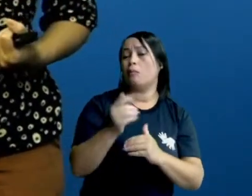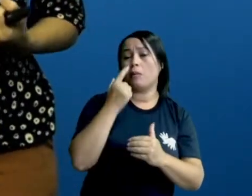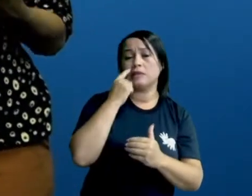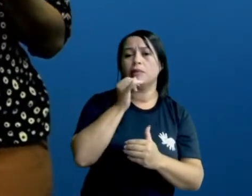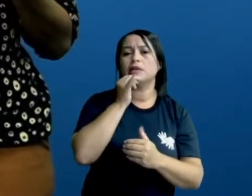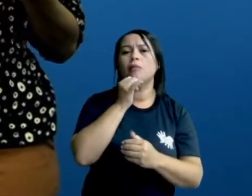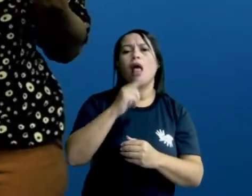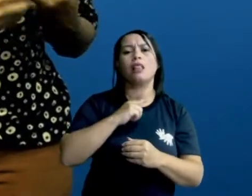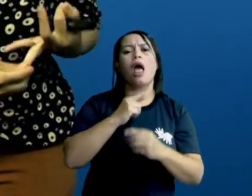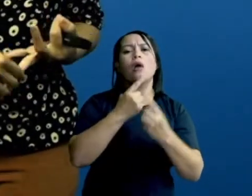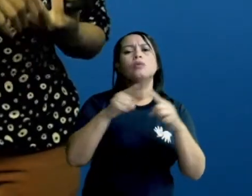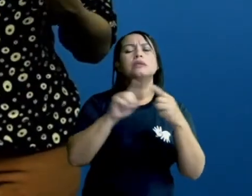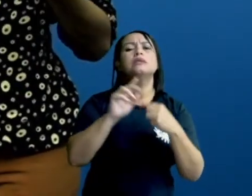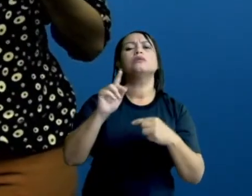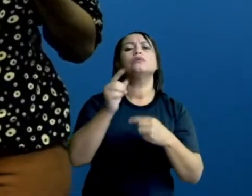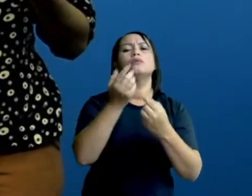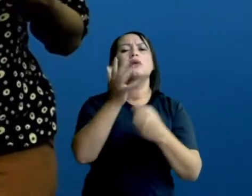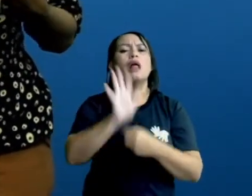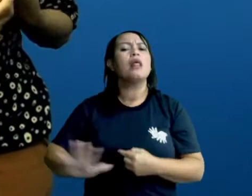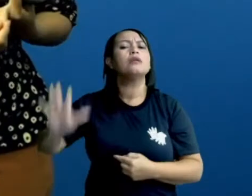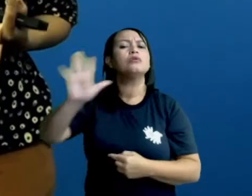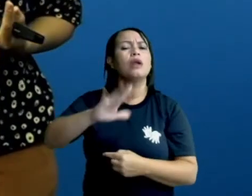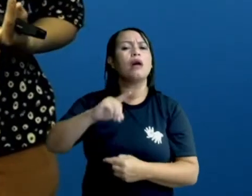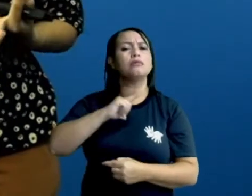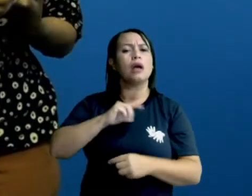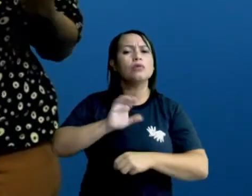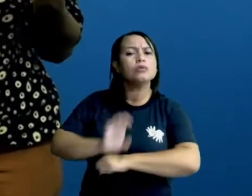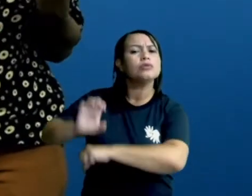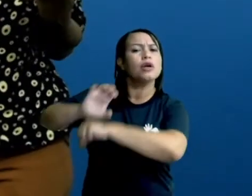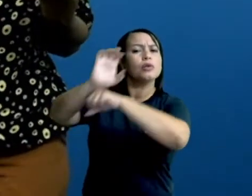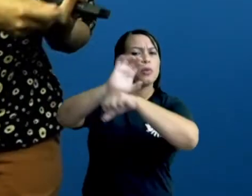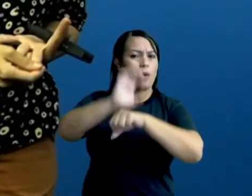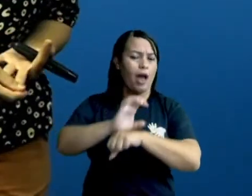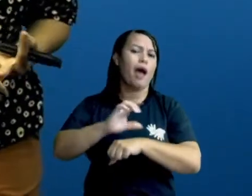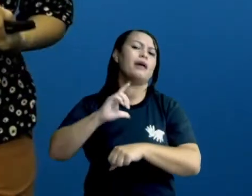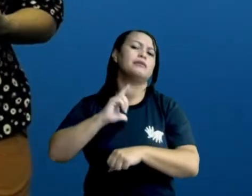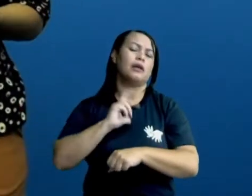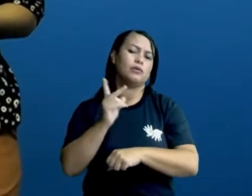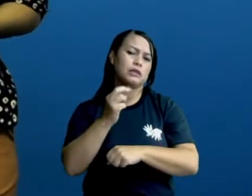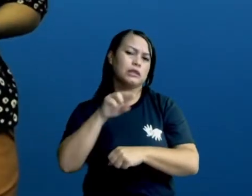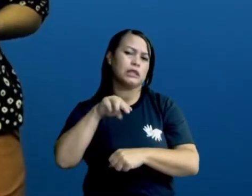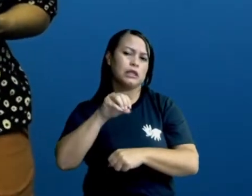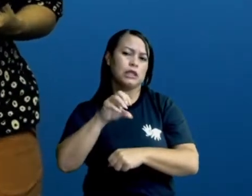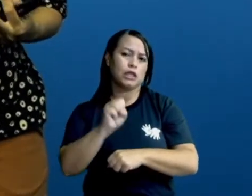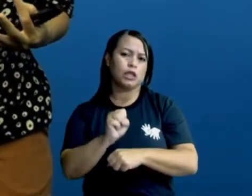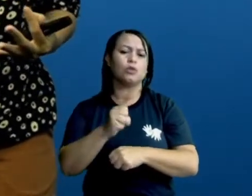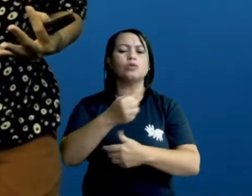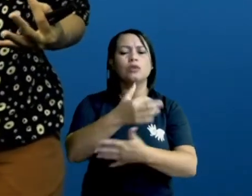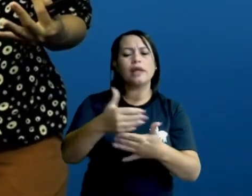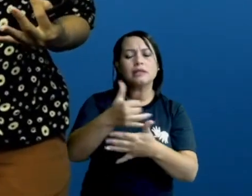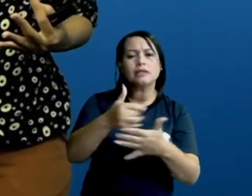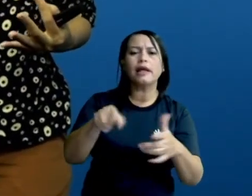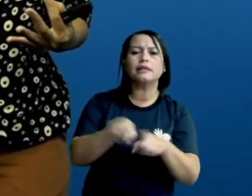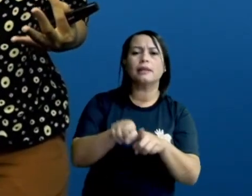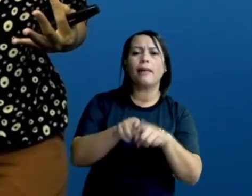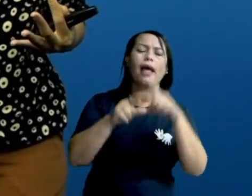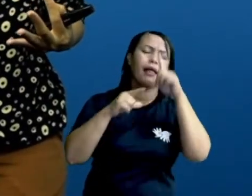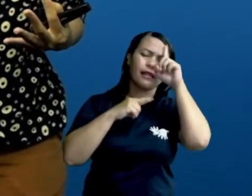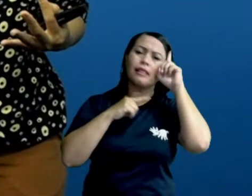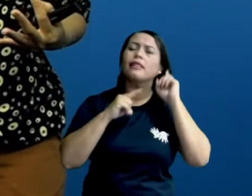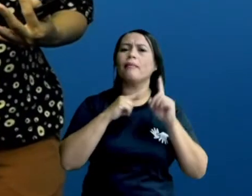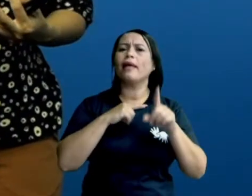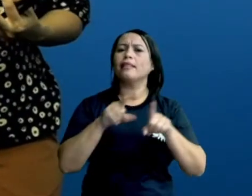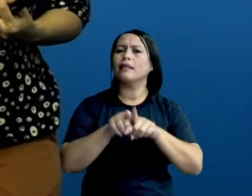hinos nacionais, estaduais, existem hinos de cidade, existem também, inclusive, hinos